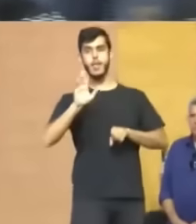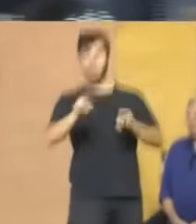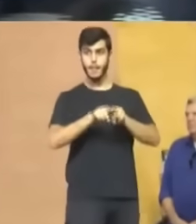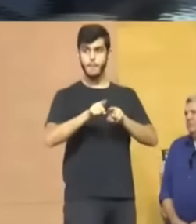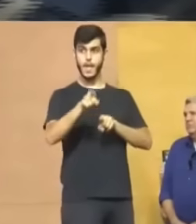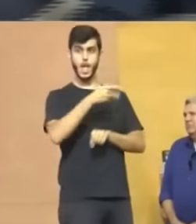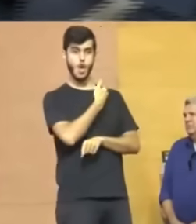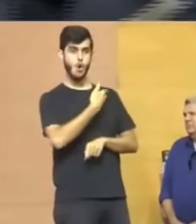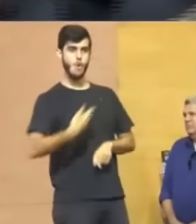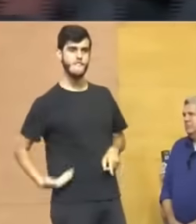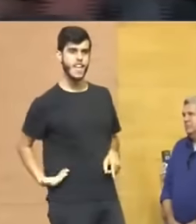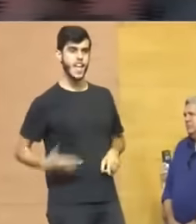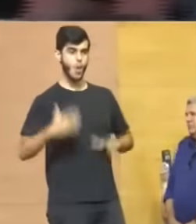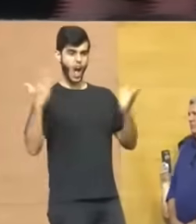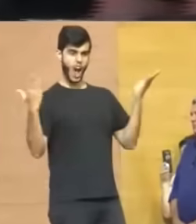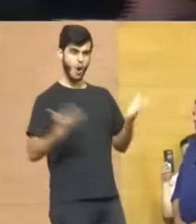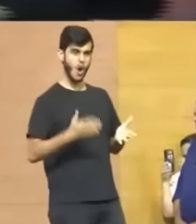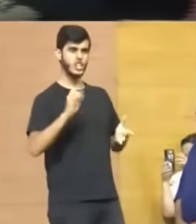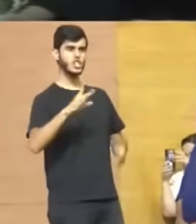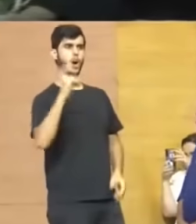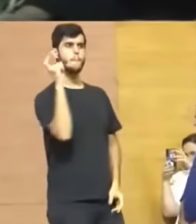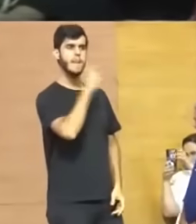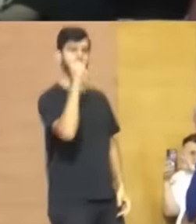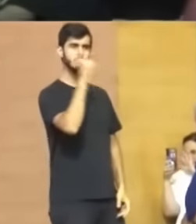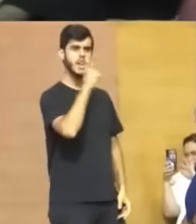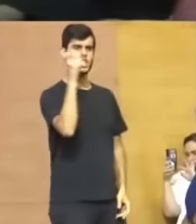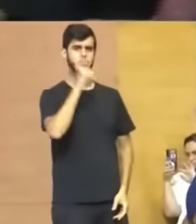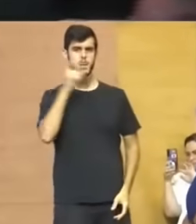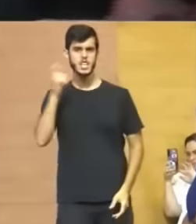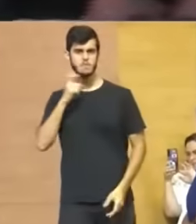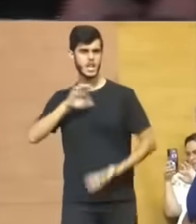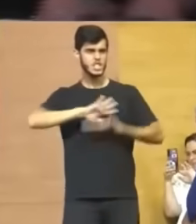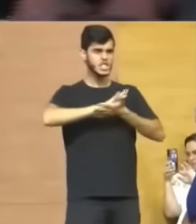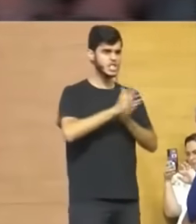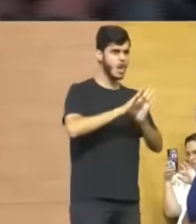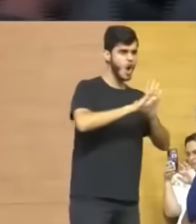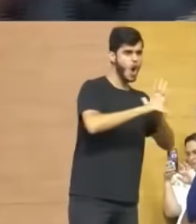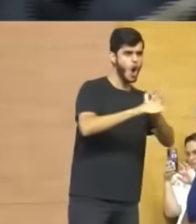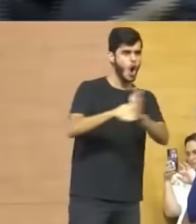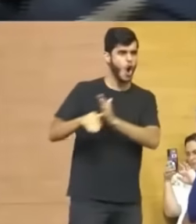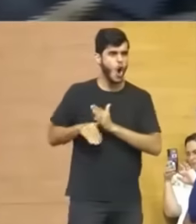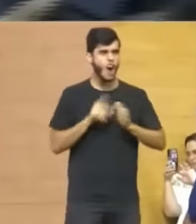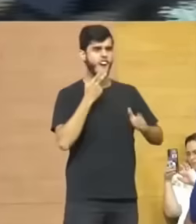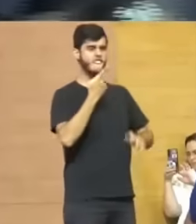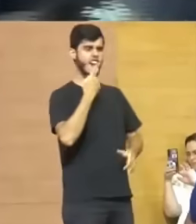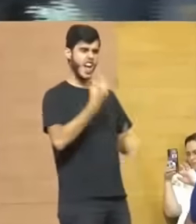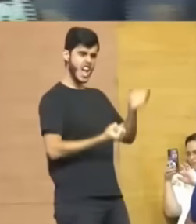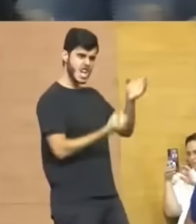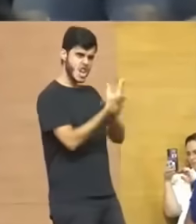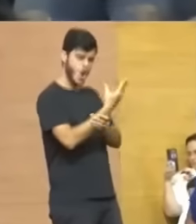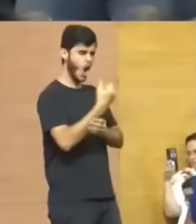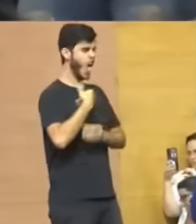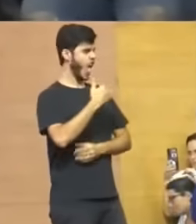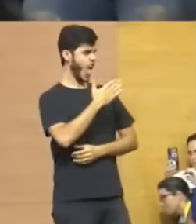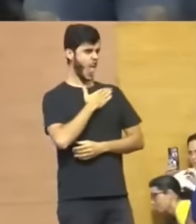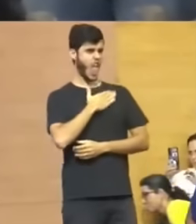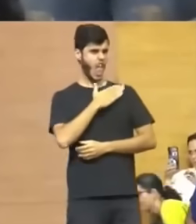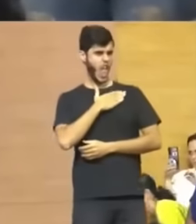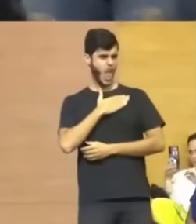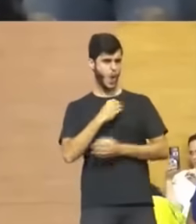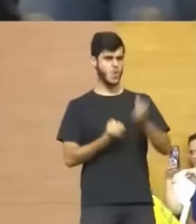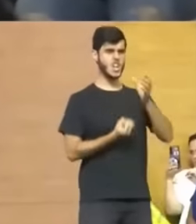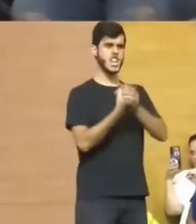que só sabe mentir, roubar e destruir, fala que quem criou essa diretoria foram eles,